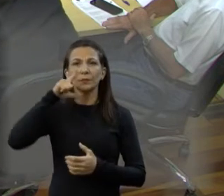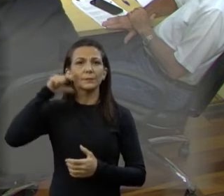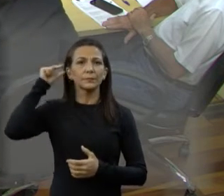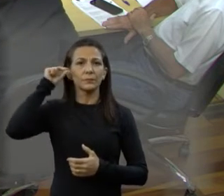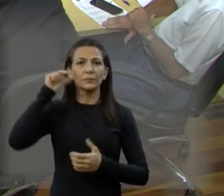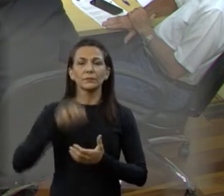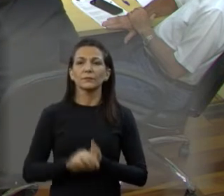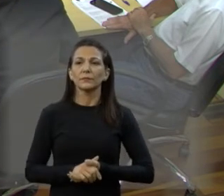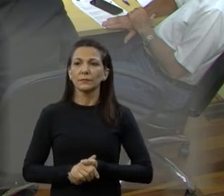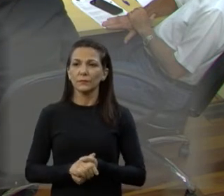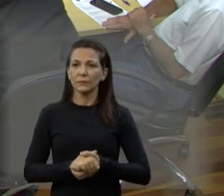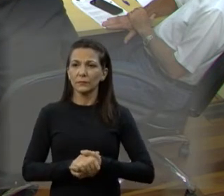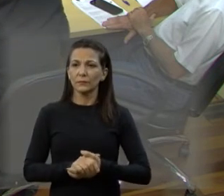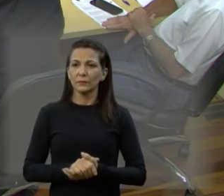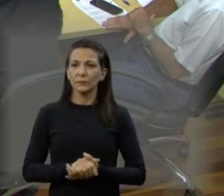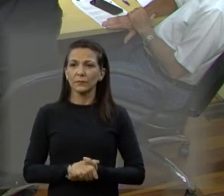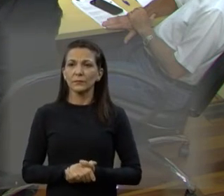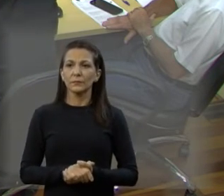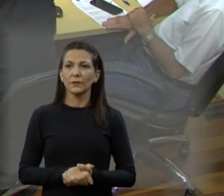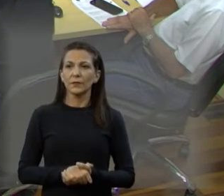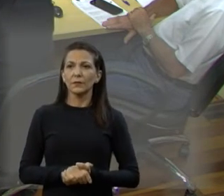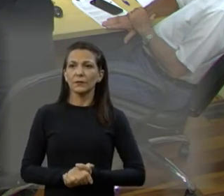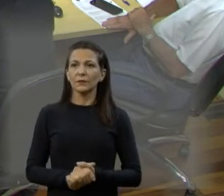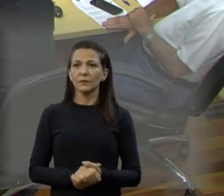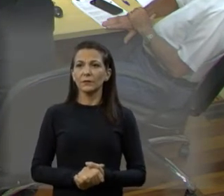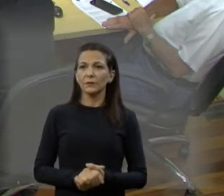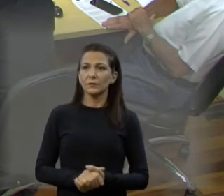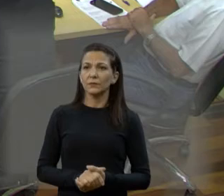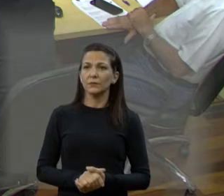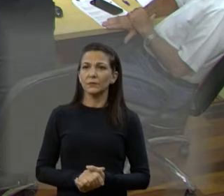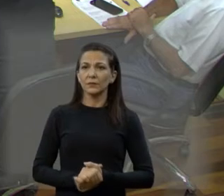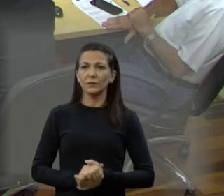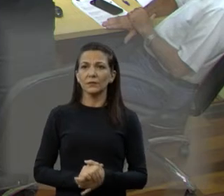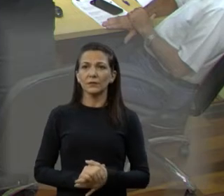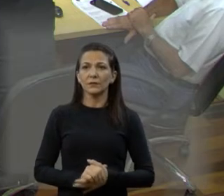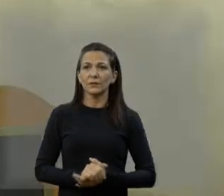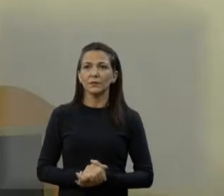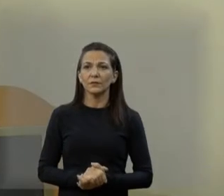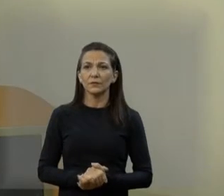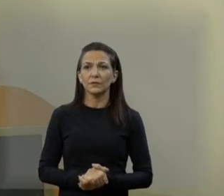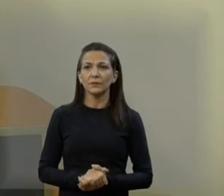E aí E aí